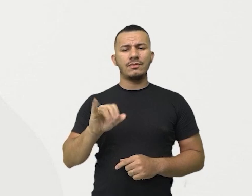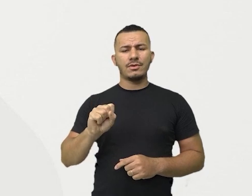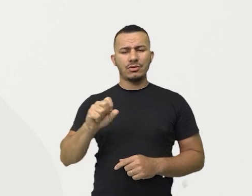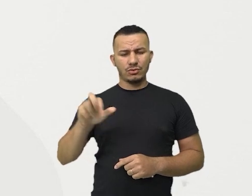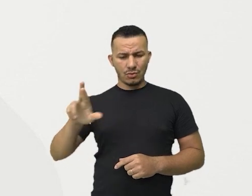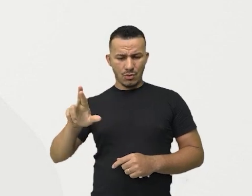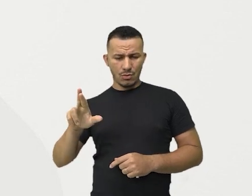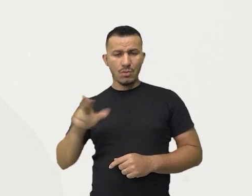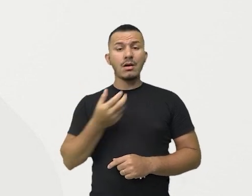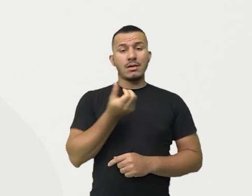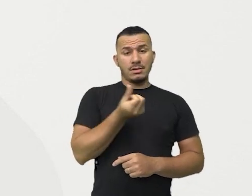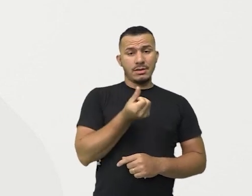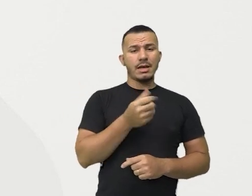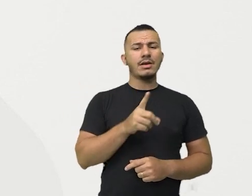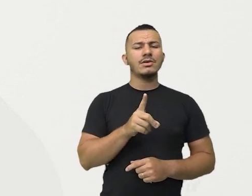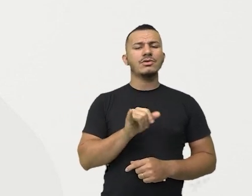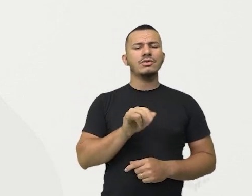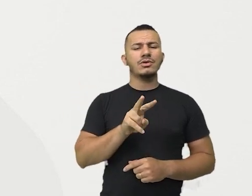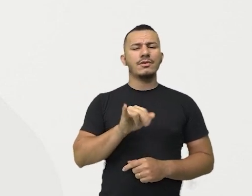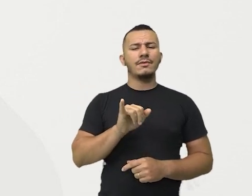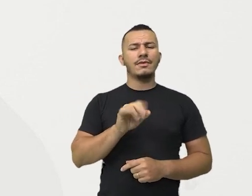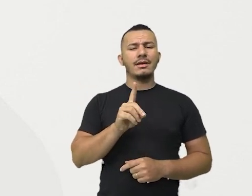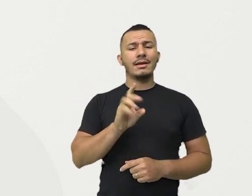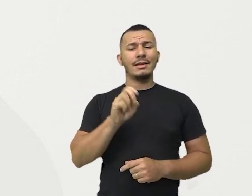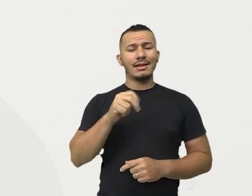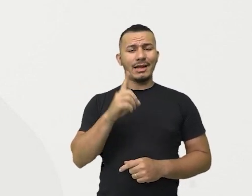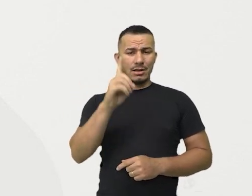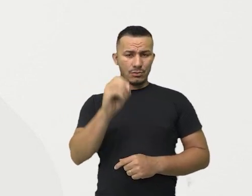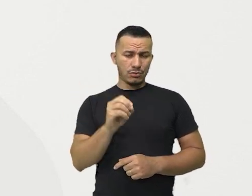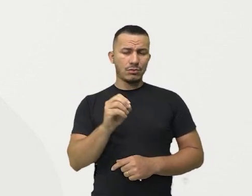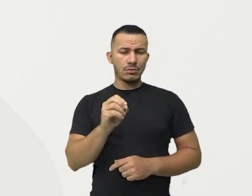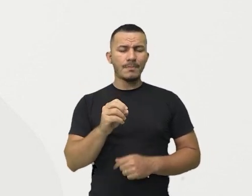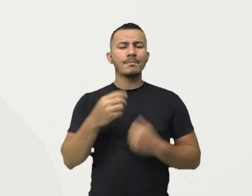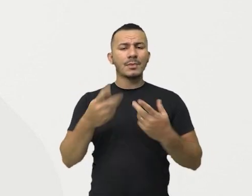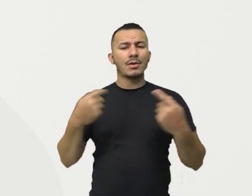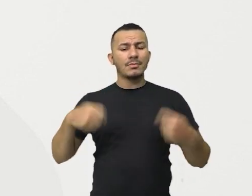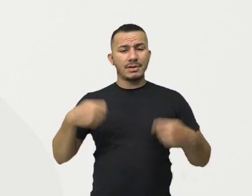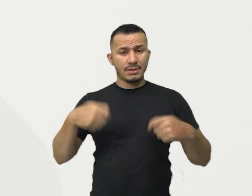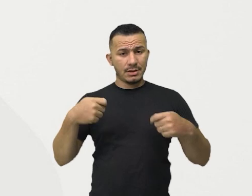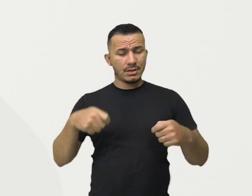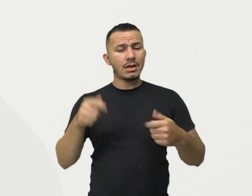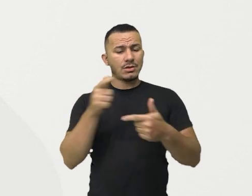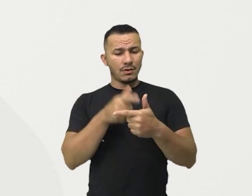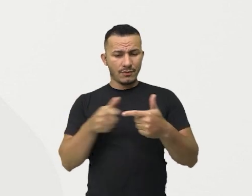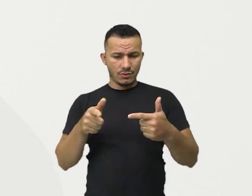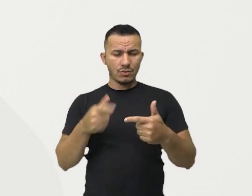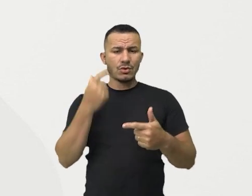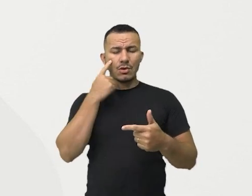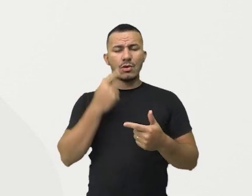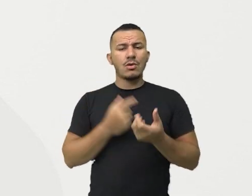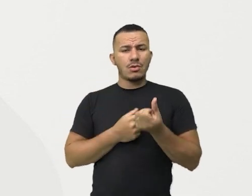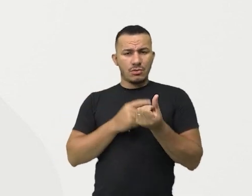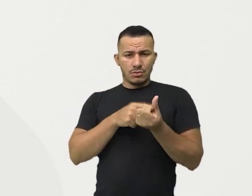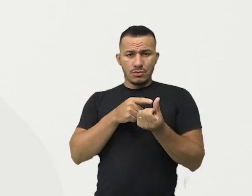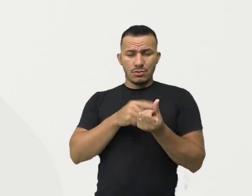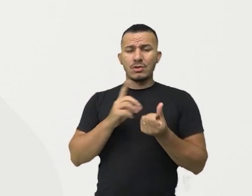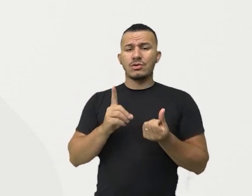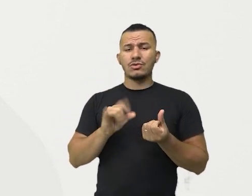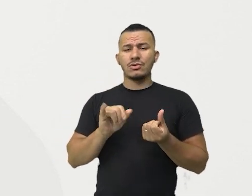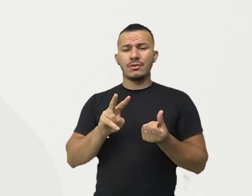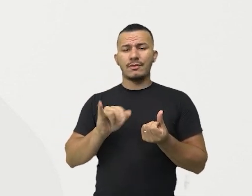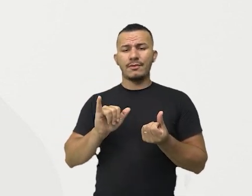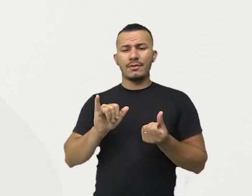se nós vamos aplicar a ideia de fração como quociente, nós vamos sempre dividir o